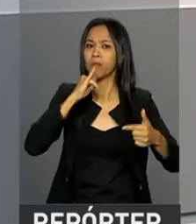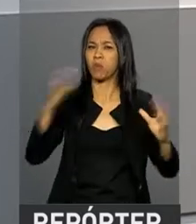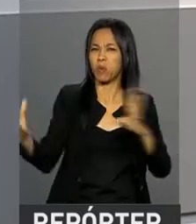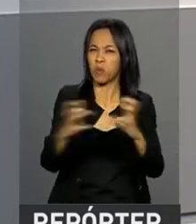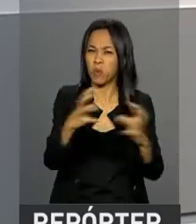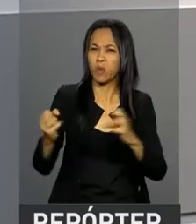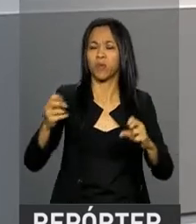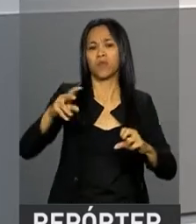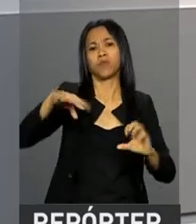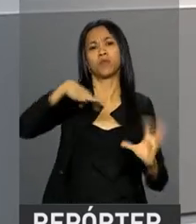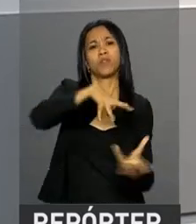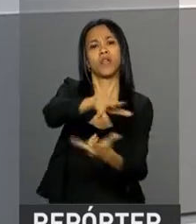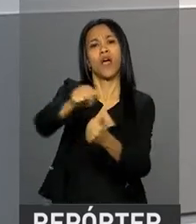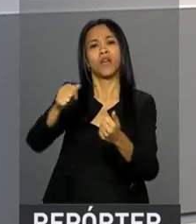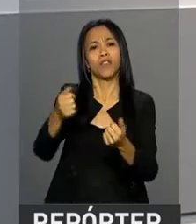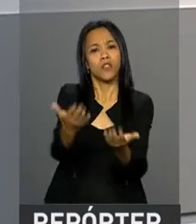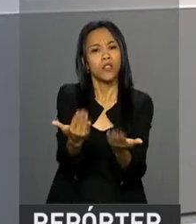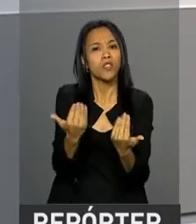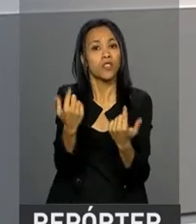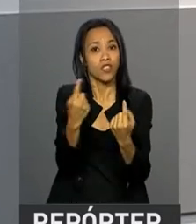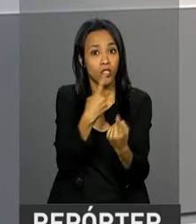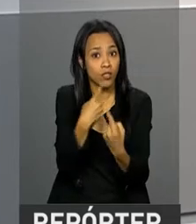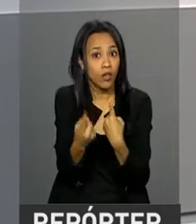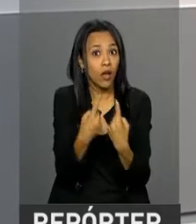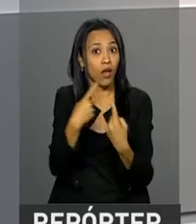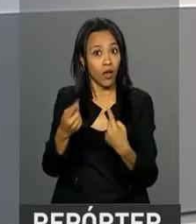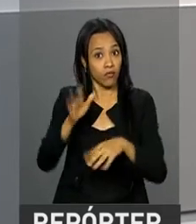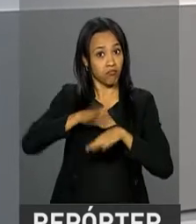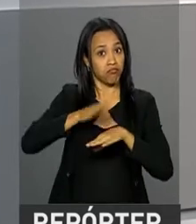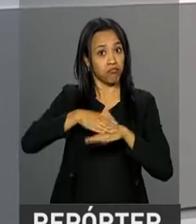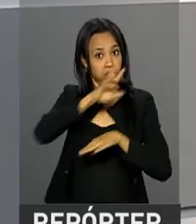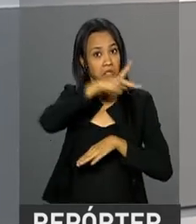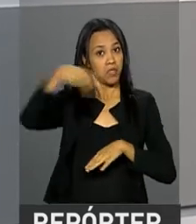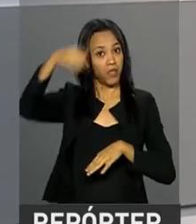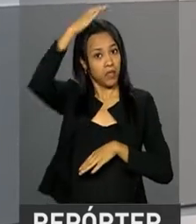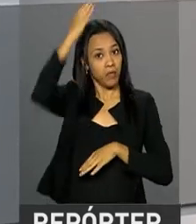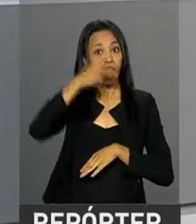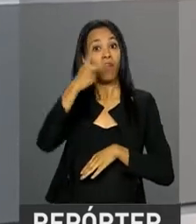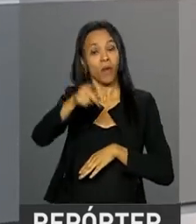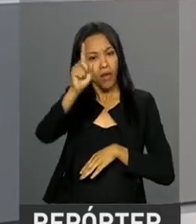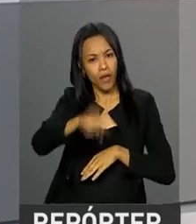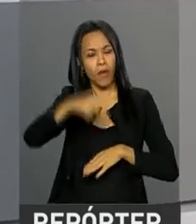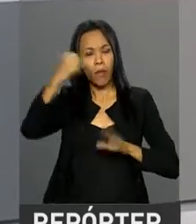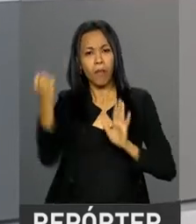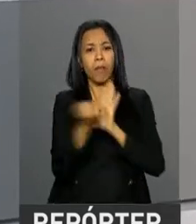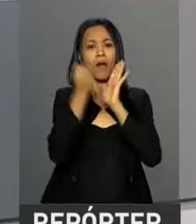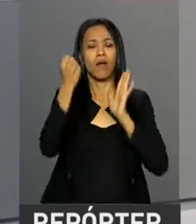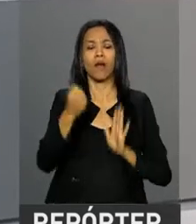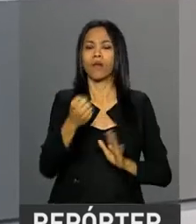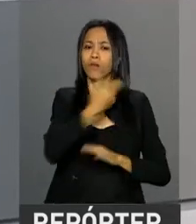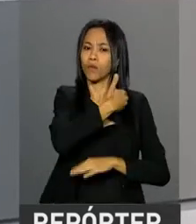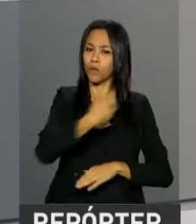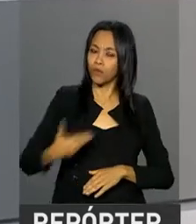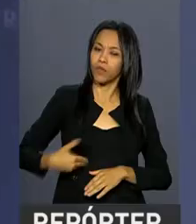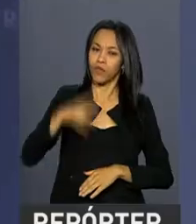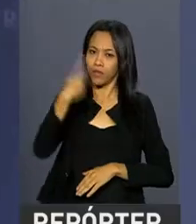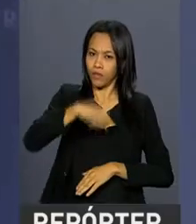internacionais, buscam o diálogo. Diálogo que, segundo Temer, também marca as ações do governo brasileiro internamente.